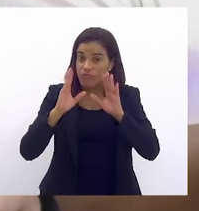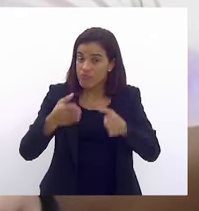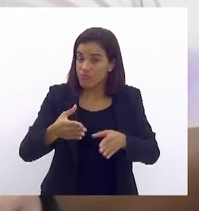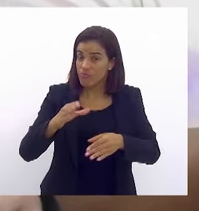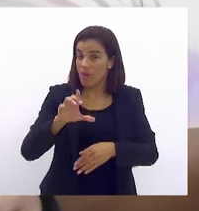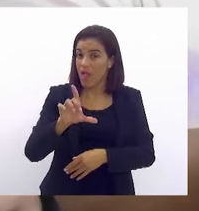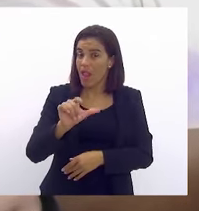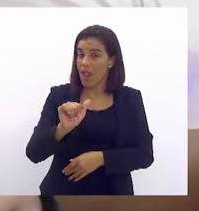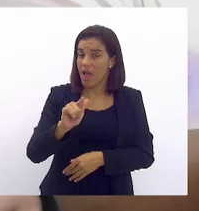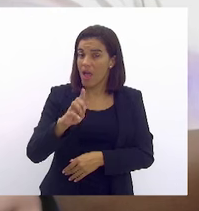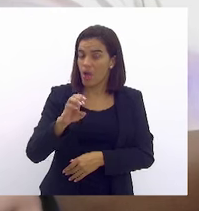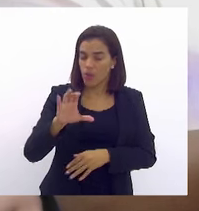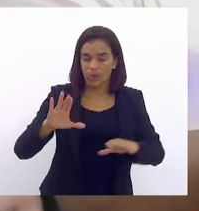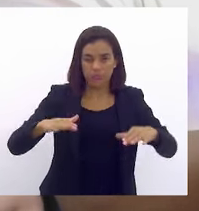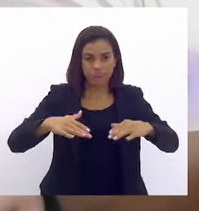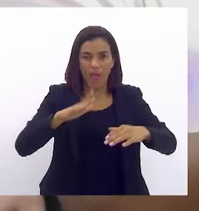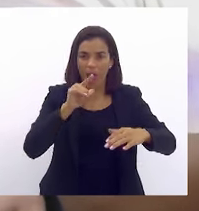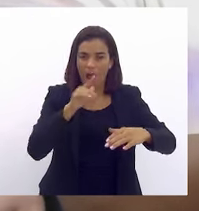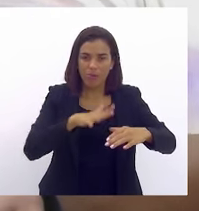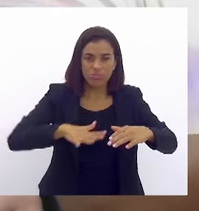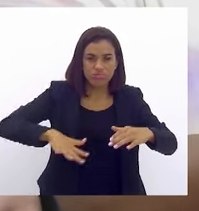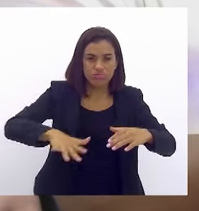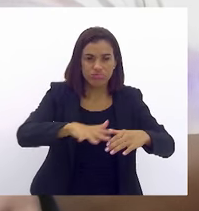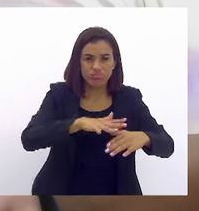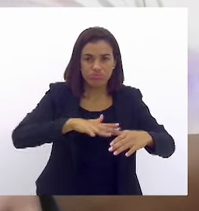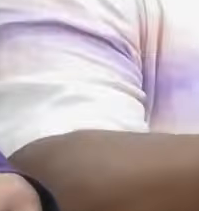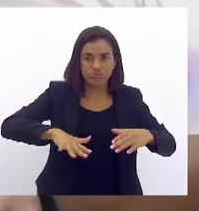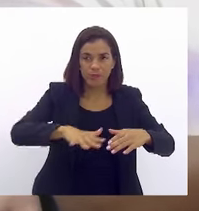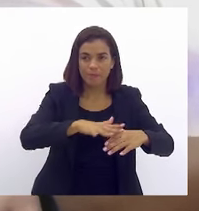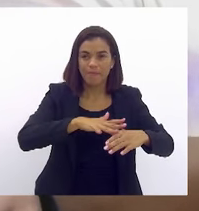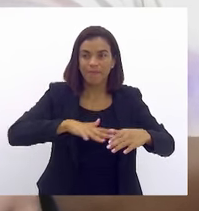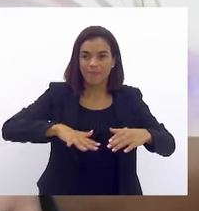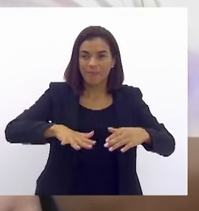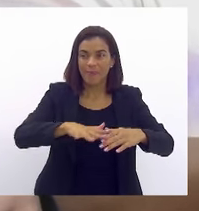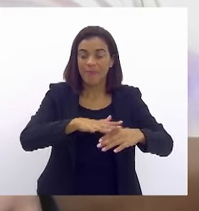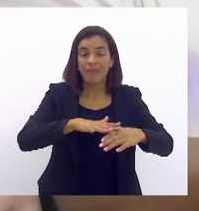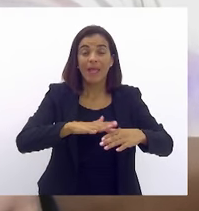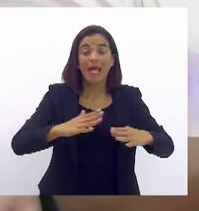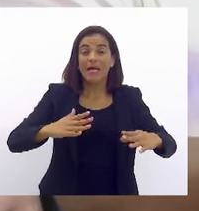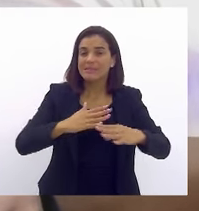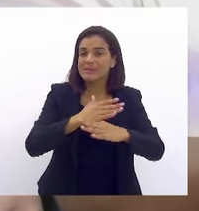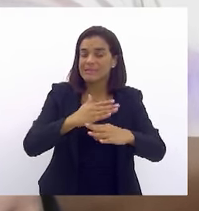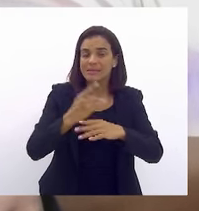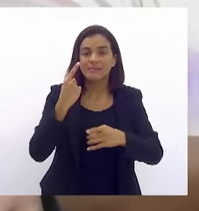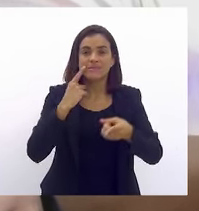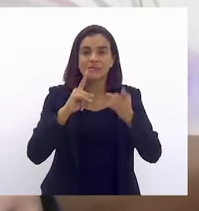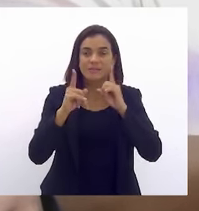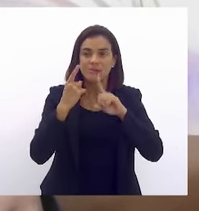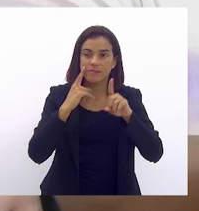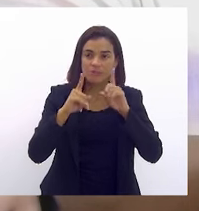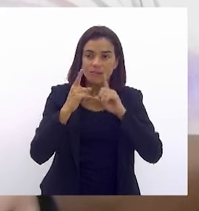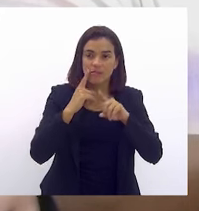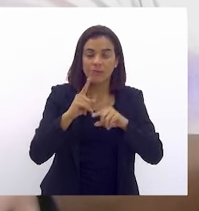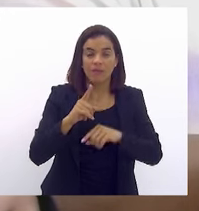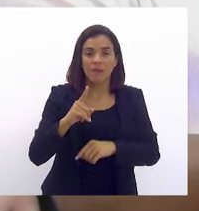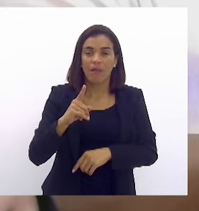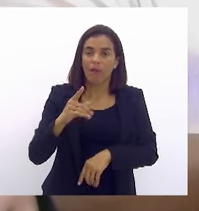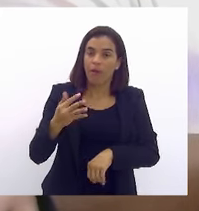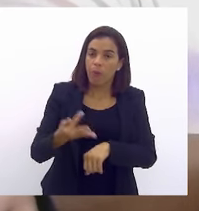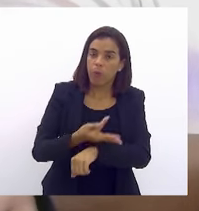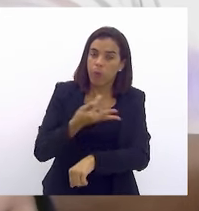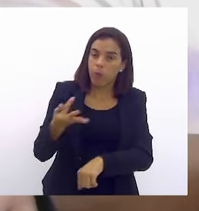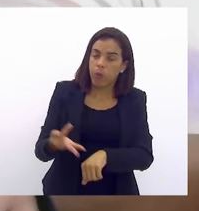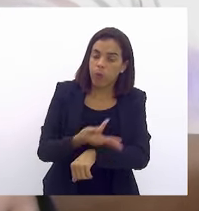Maricá. Então, focando a Lagoa de Maricá, por ser nascido e criado na cidade de Maricá, ser sobrevivido numa